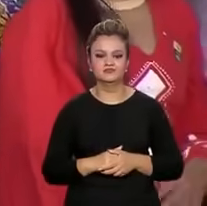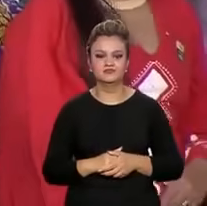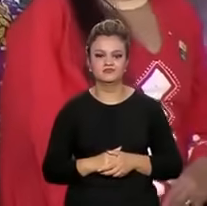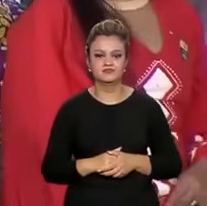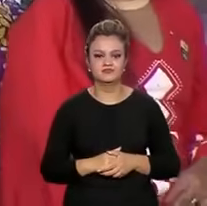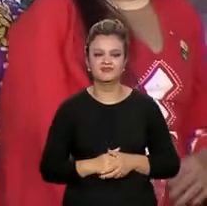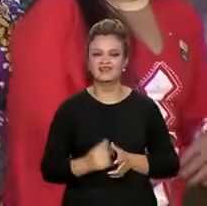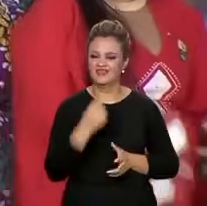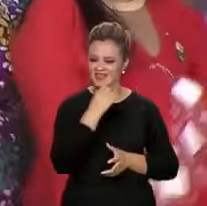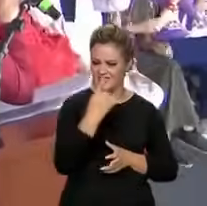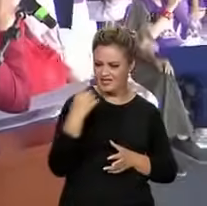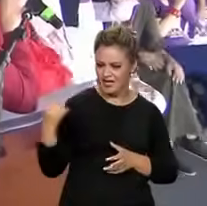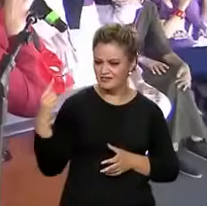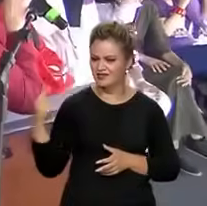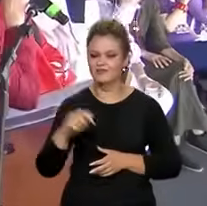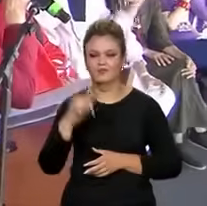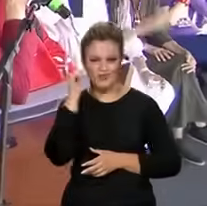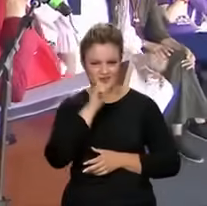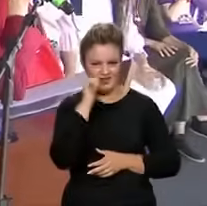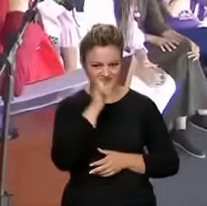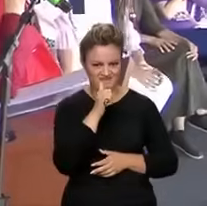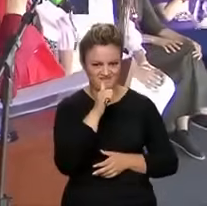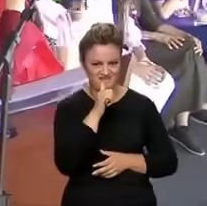cada mulher